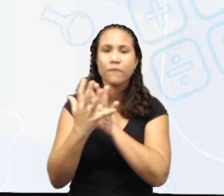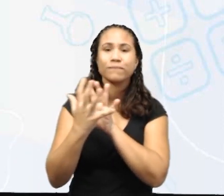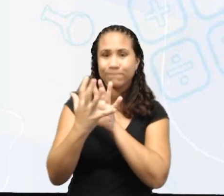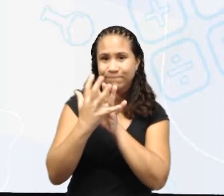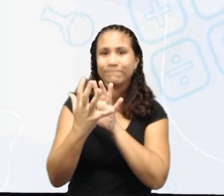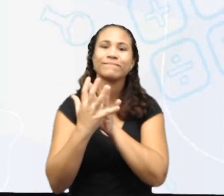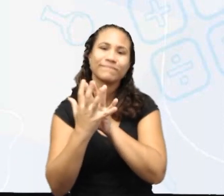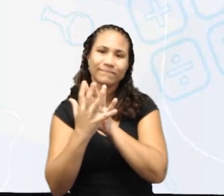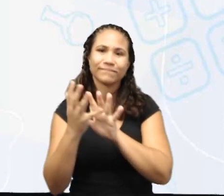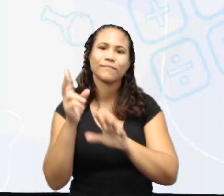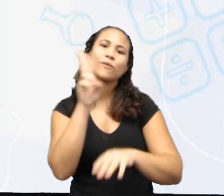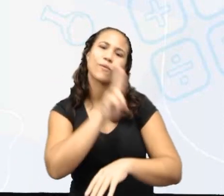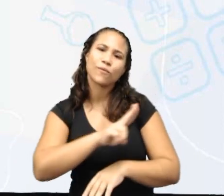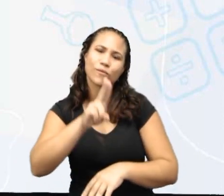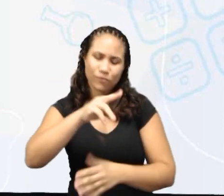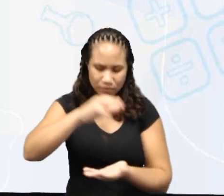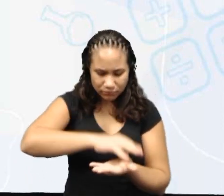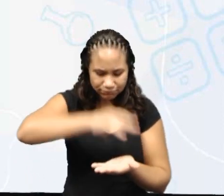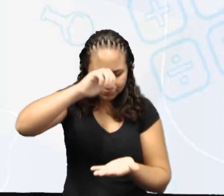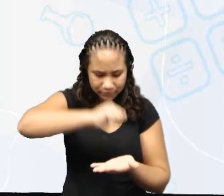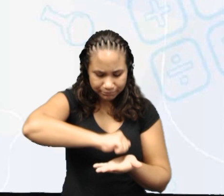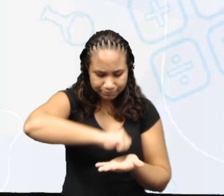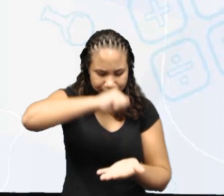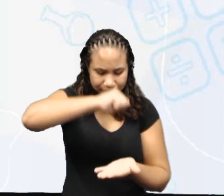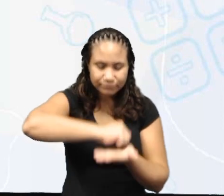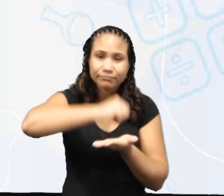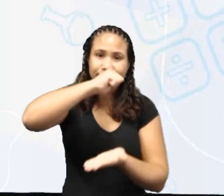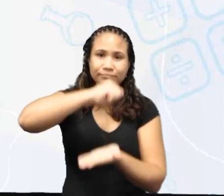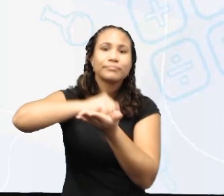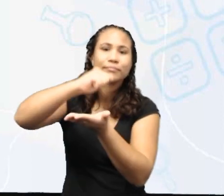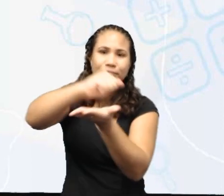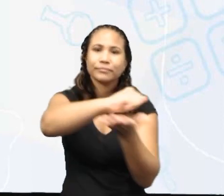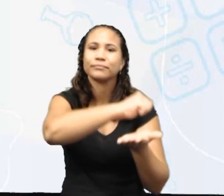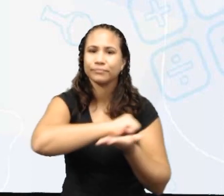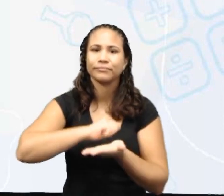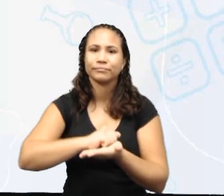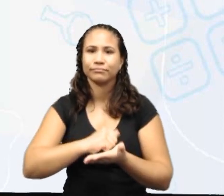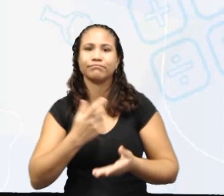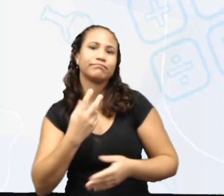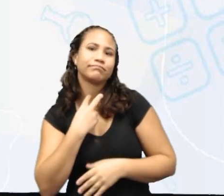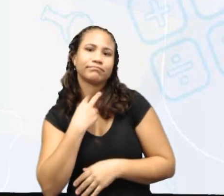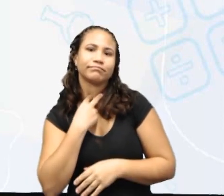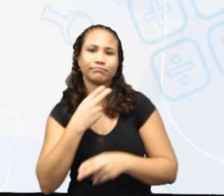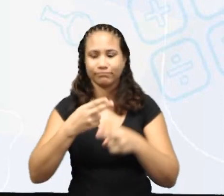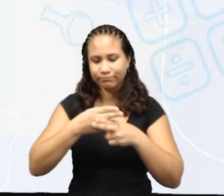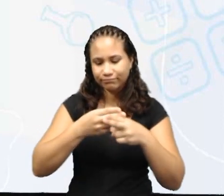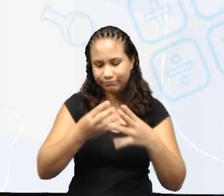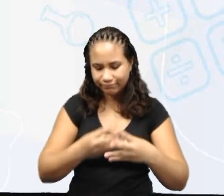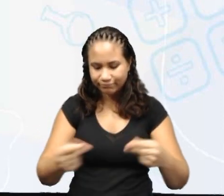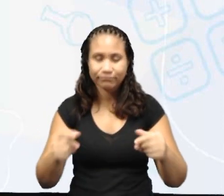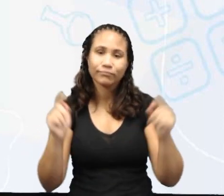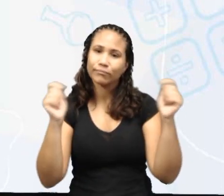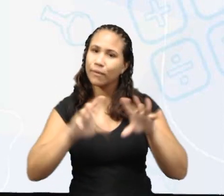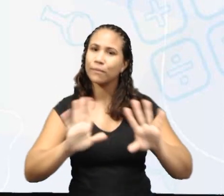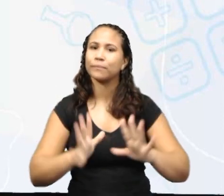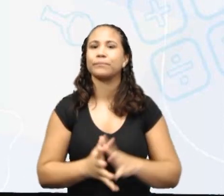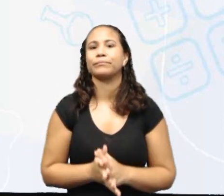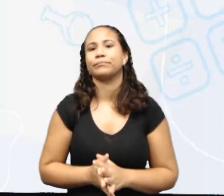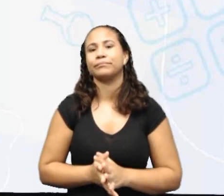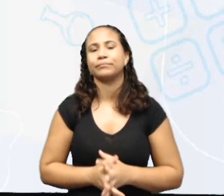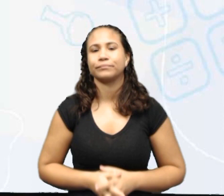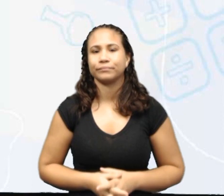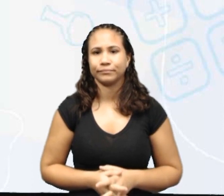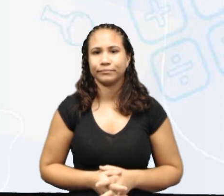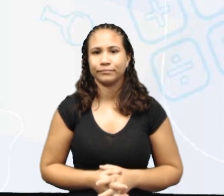ímã para atrair essas partículas e assim separar da serragem que não vai poder ser atraída. Isso daí é a separação magnética.